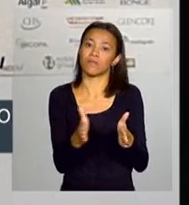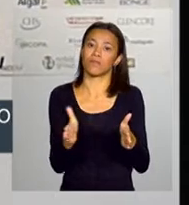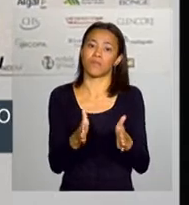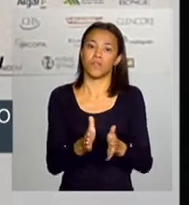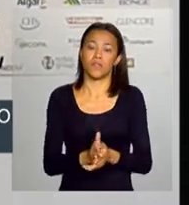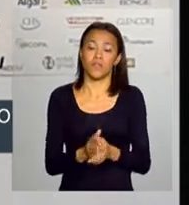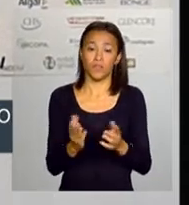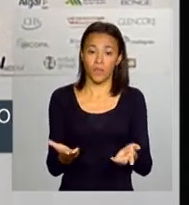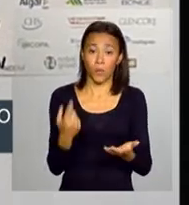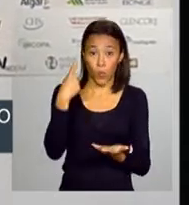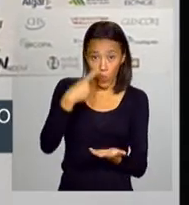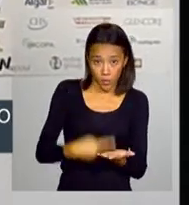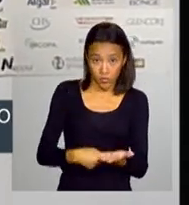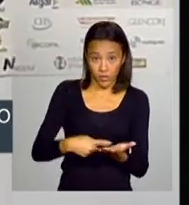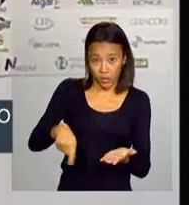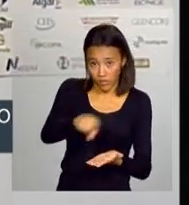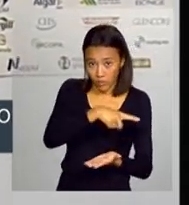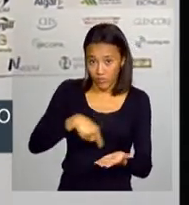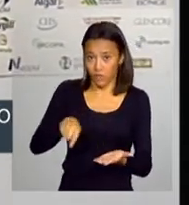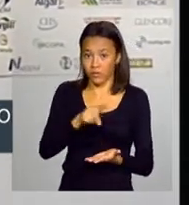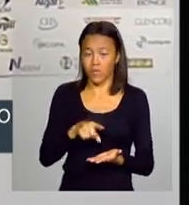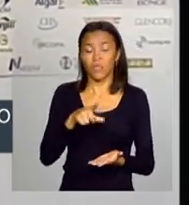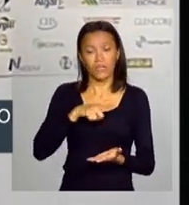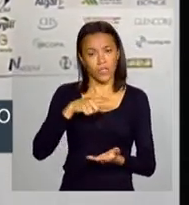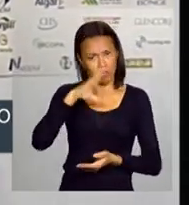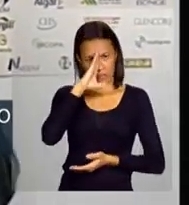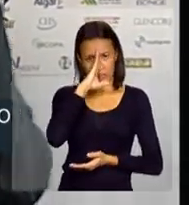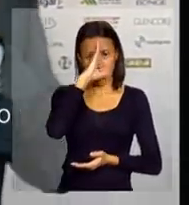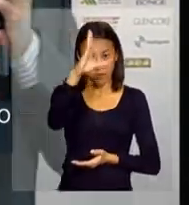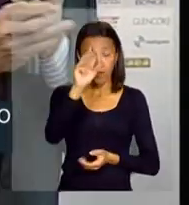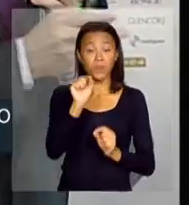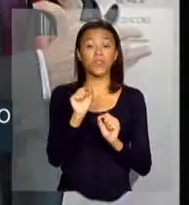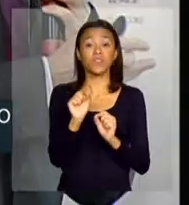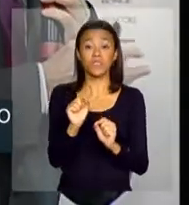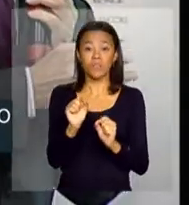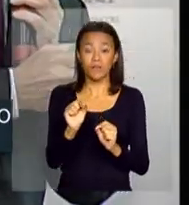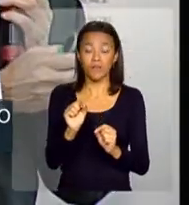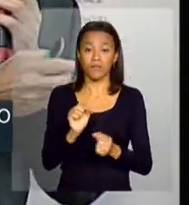moratória tem um papel fundamental e uma responsabilidade grande de